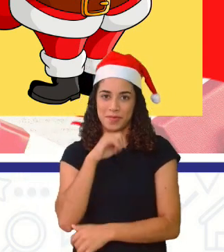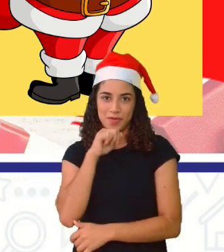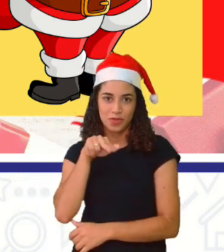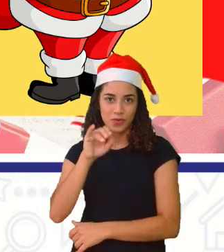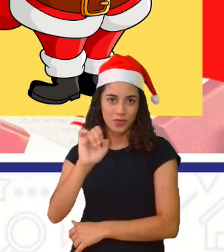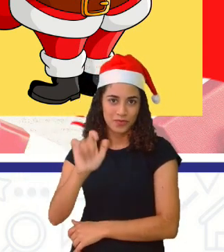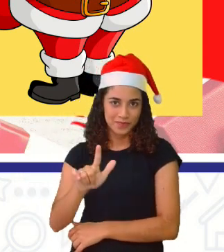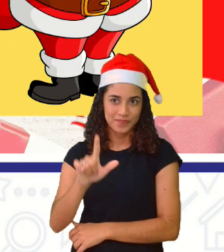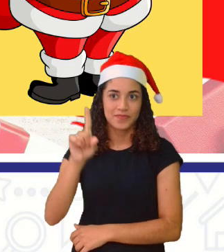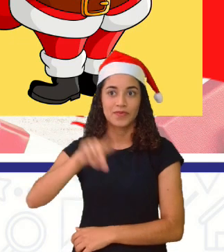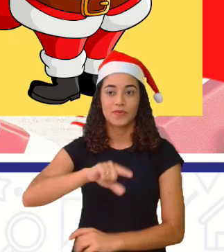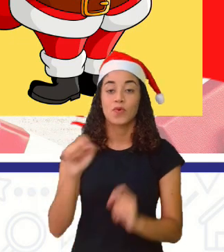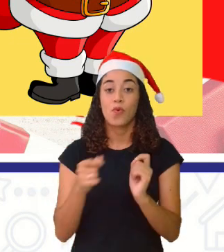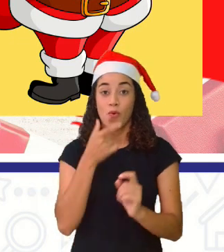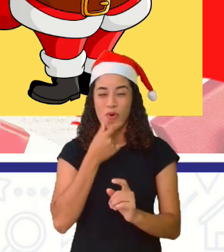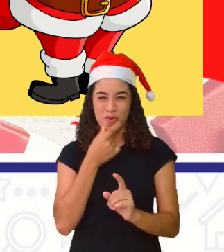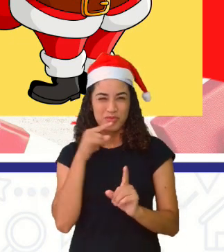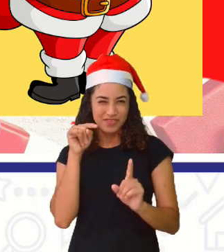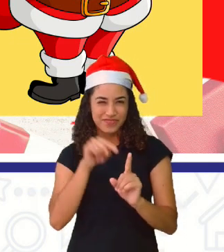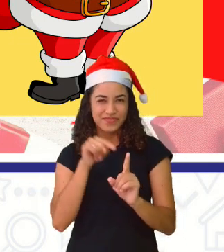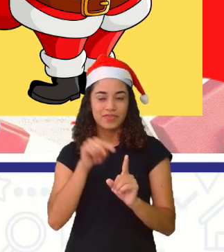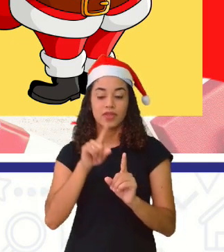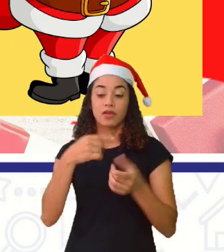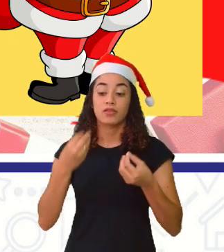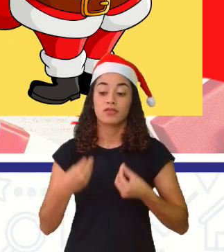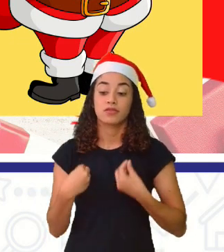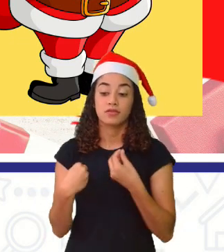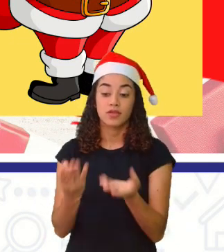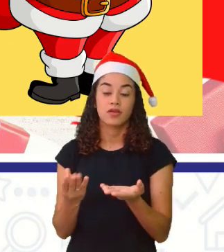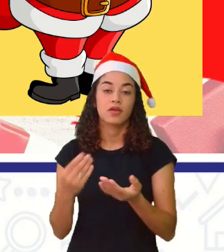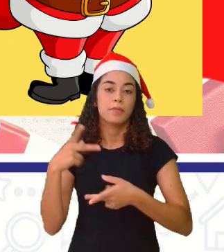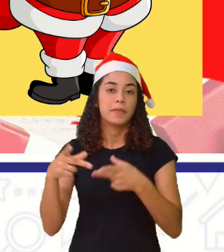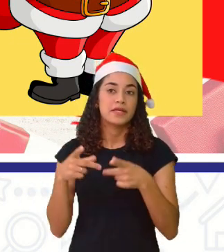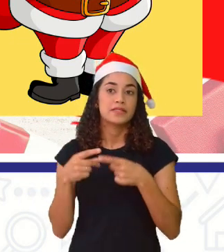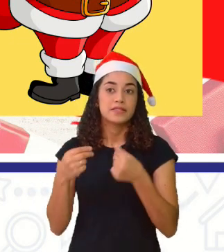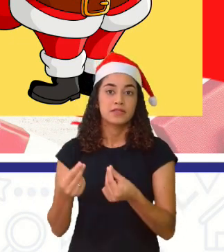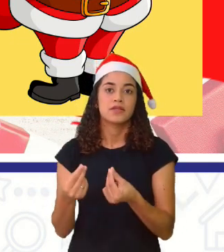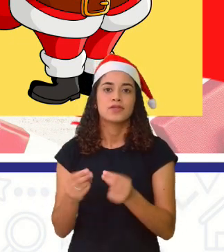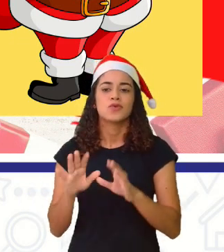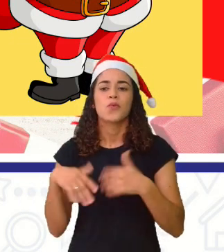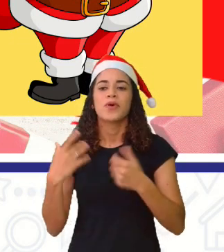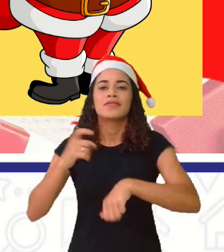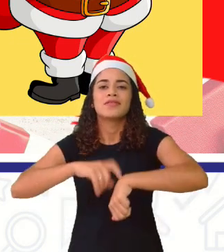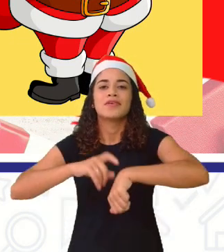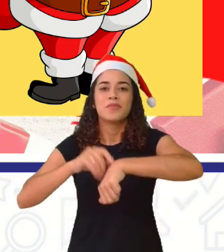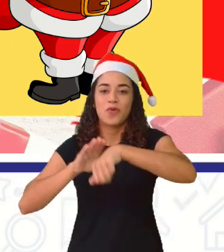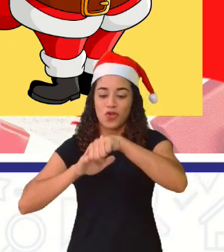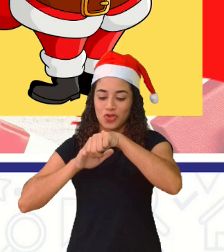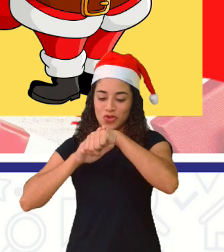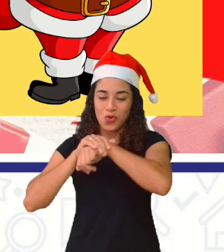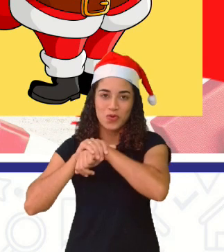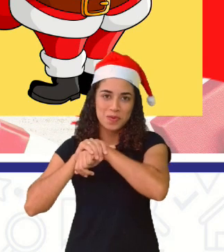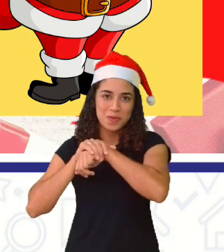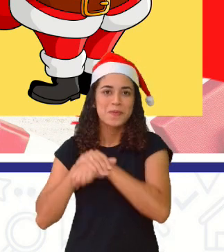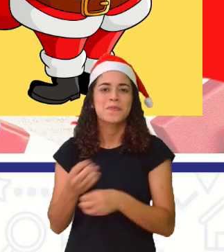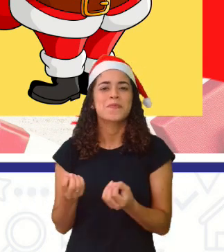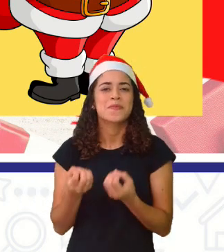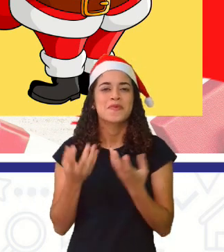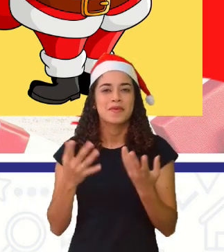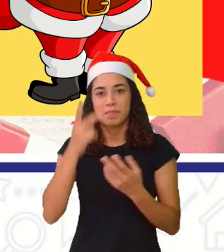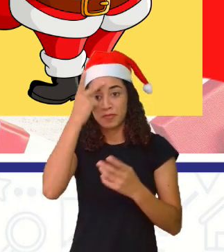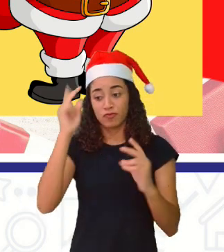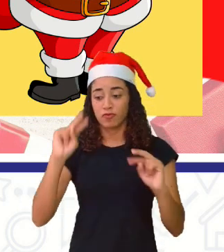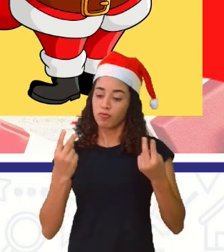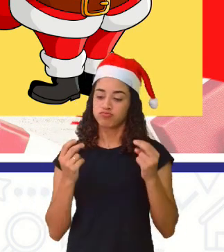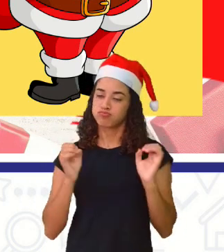É que o São Nicolau costumava entregar assim presentes, né, à noite, para evitar de ser visto pelas